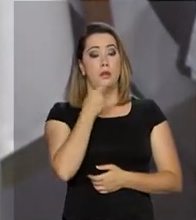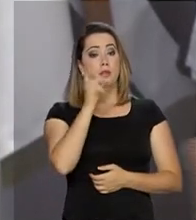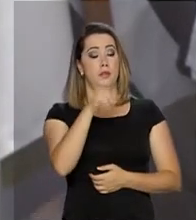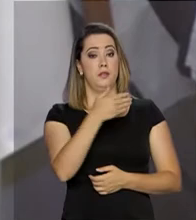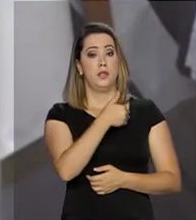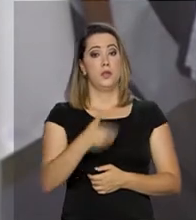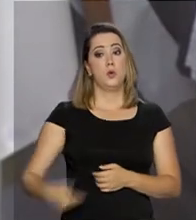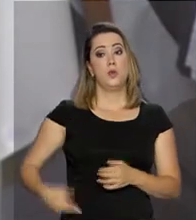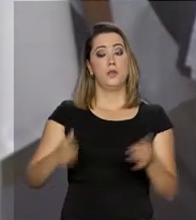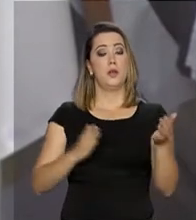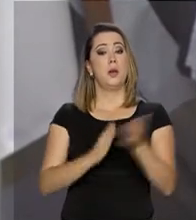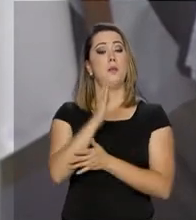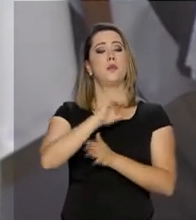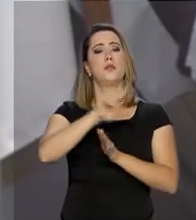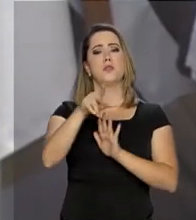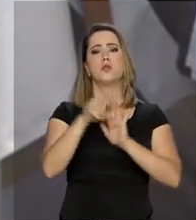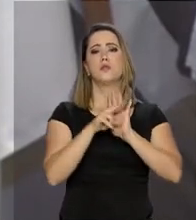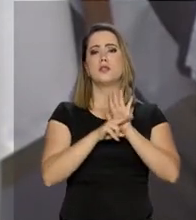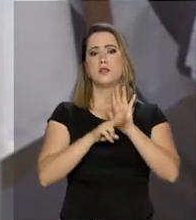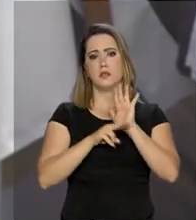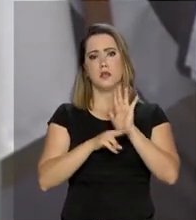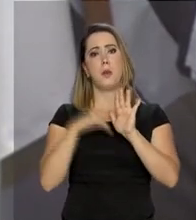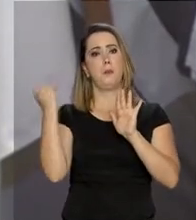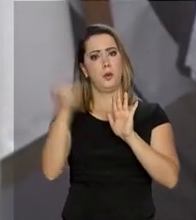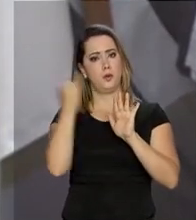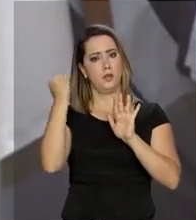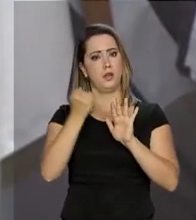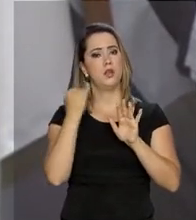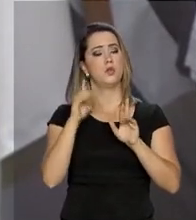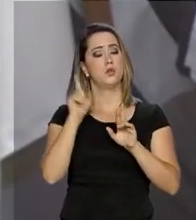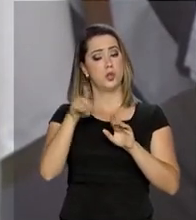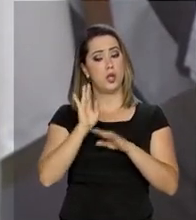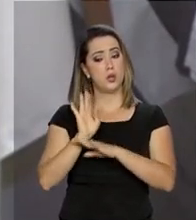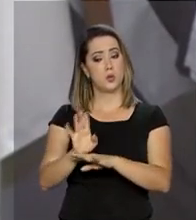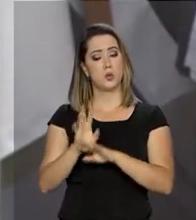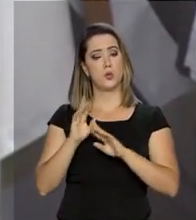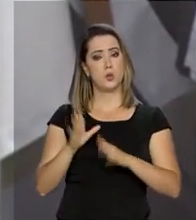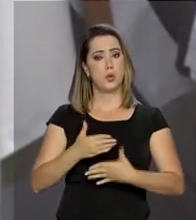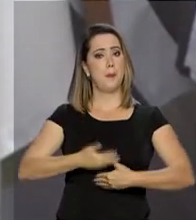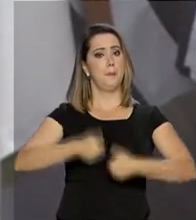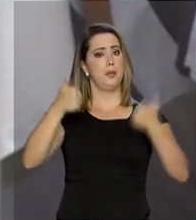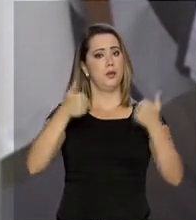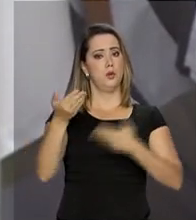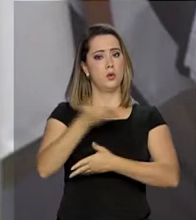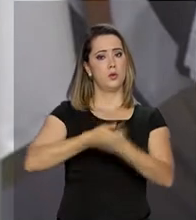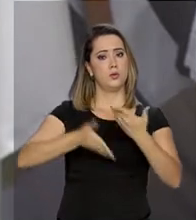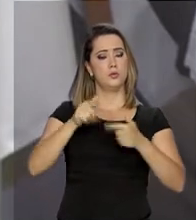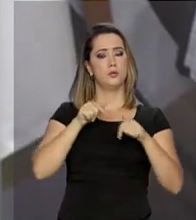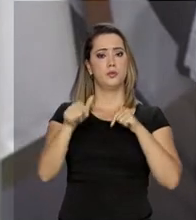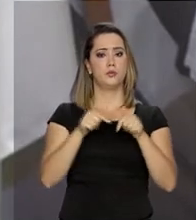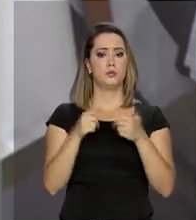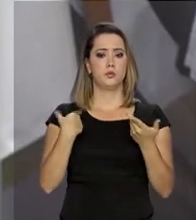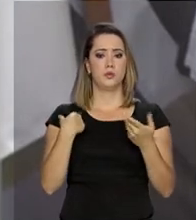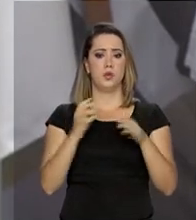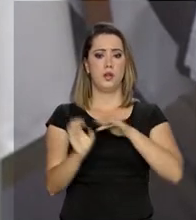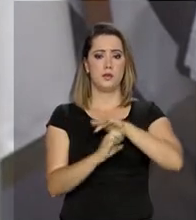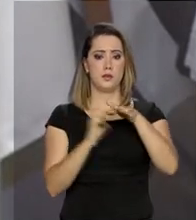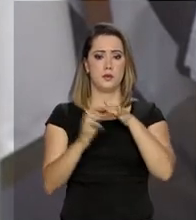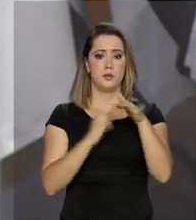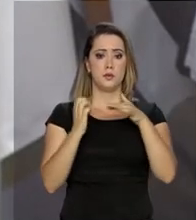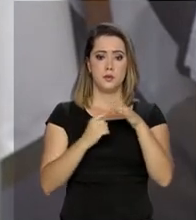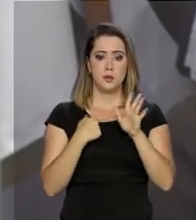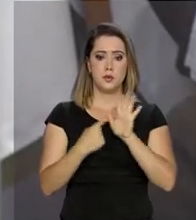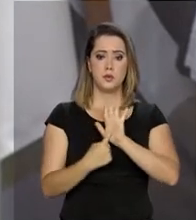aprovou a reforma trabalhista que de certa forma vai flexibilizar e vai melhorar as condições de trabalho às empresas há